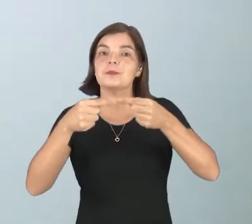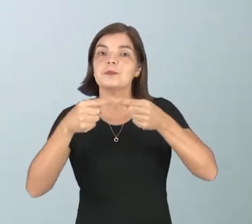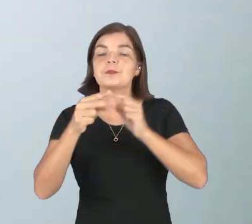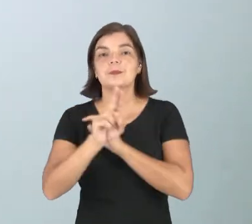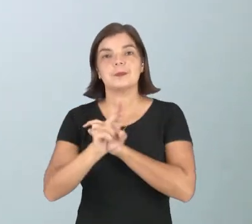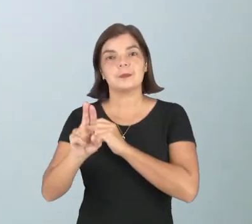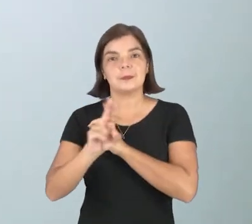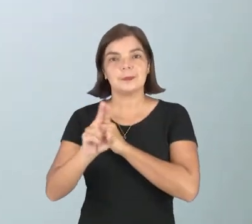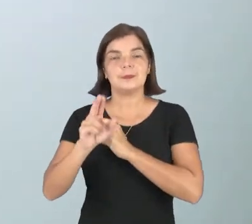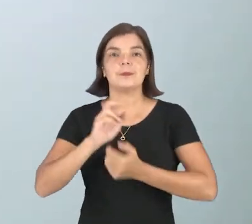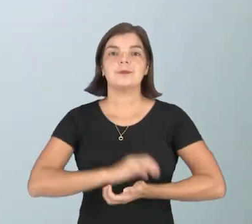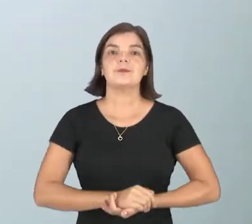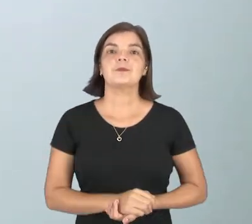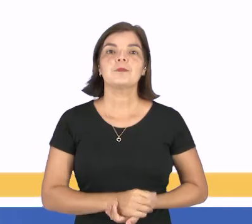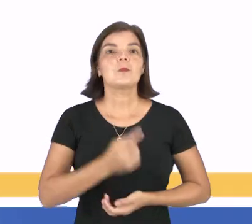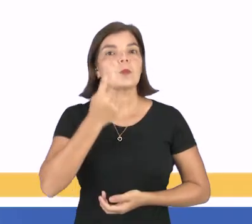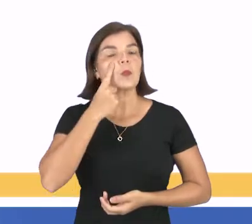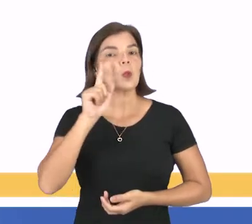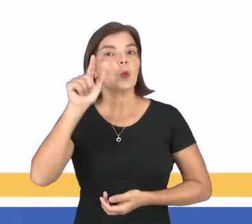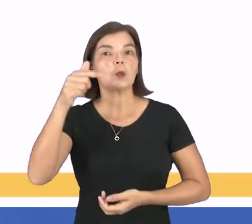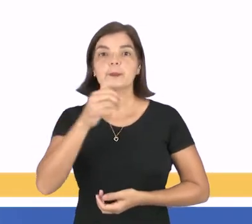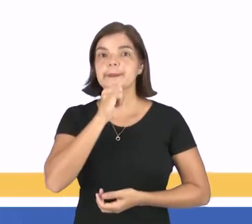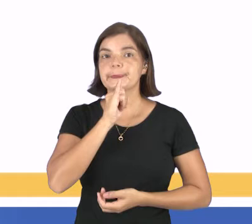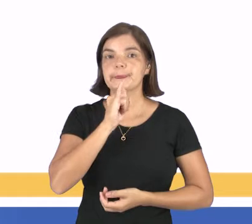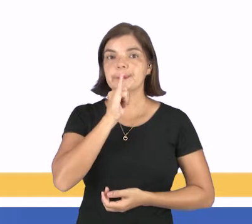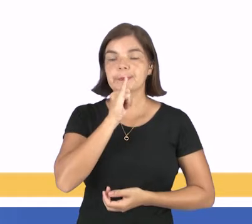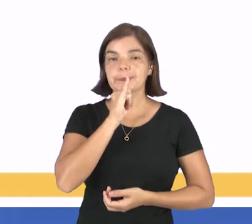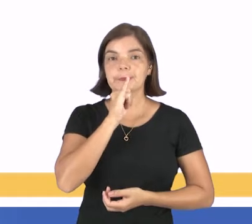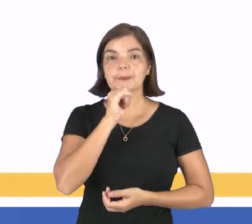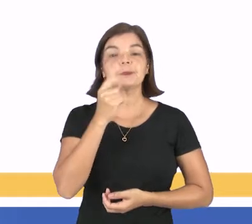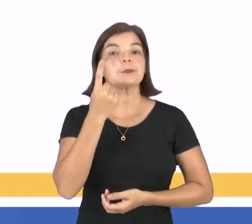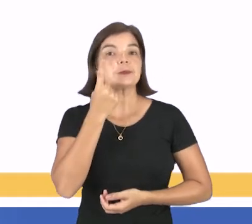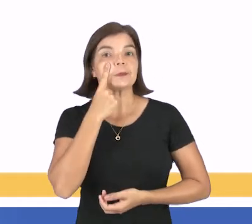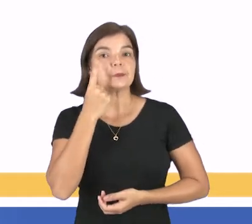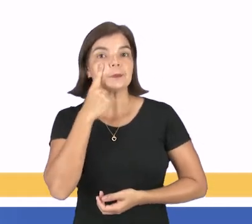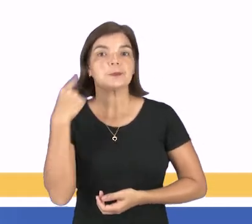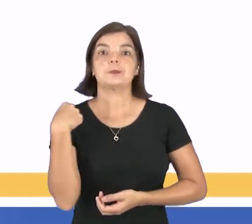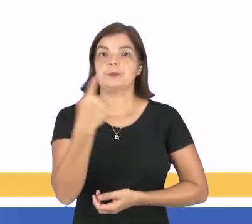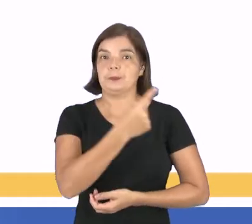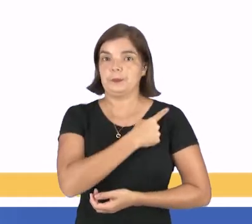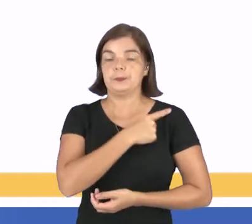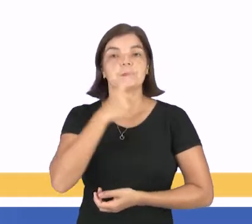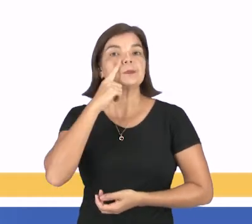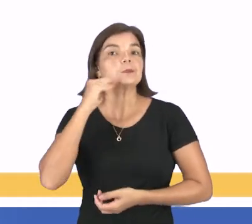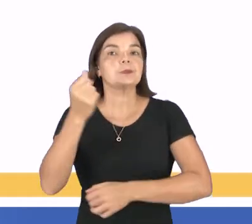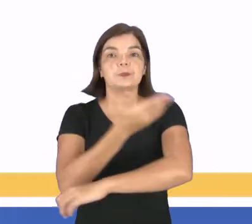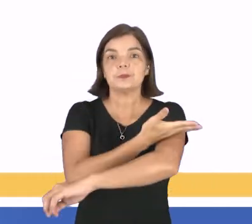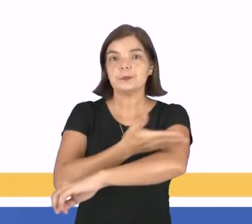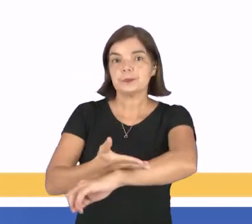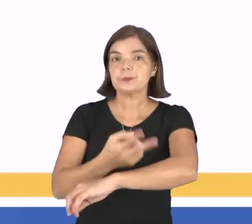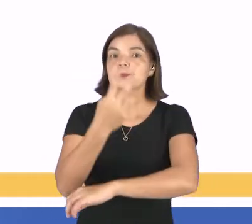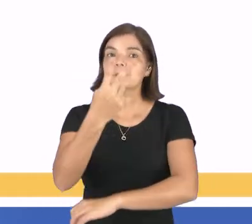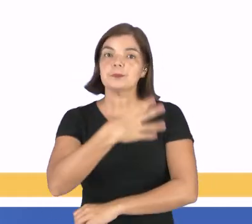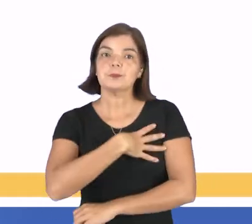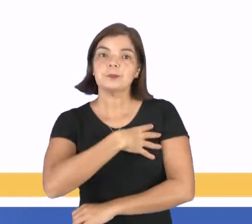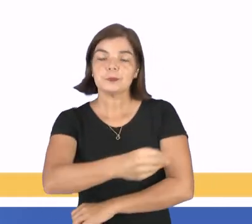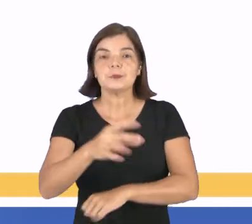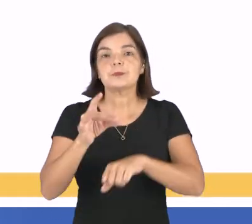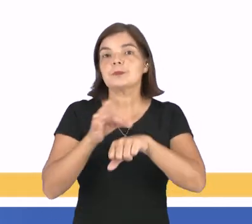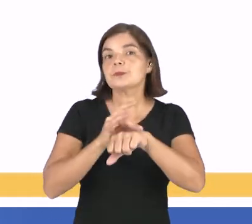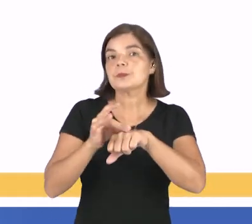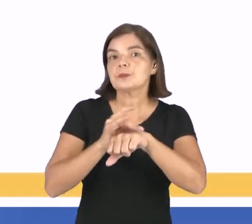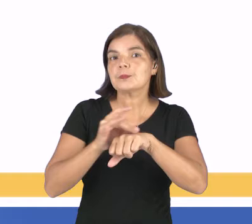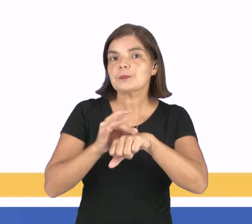nominal. Olha outro exemplo. Nós vimos a gata branca e seus 2 filhotes